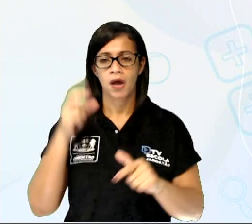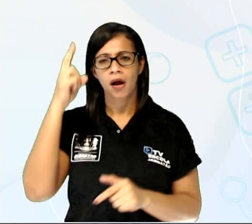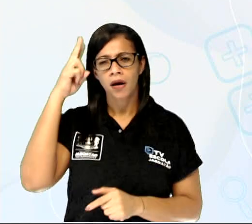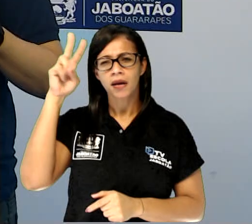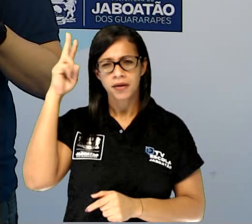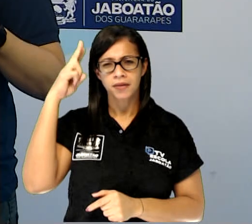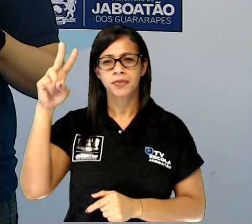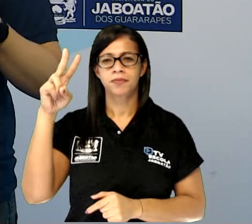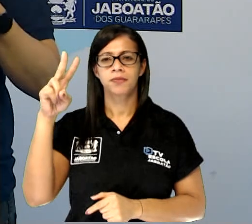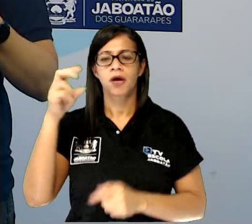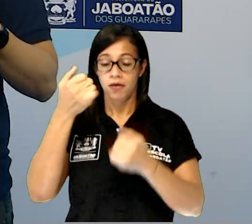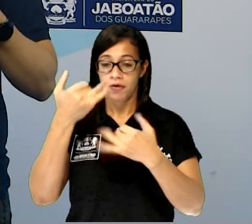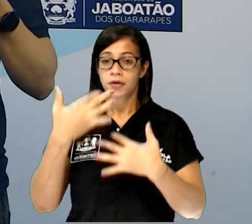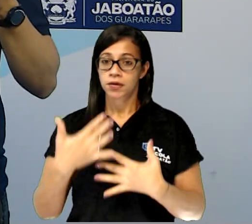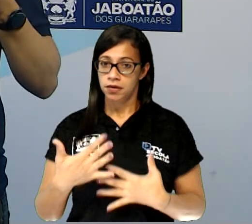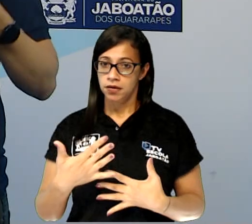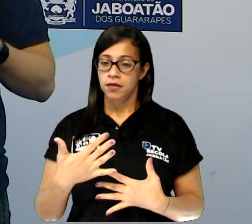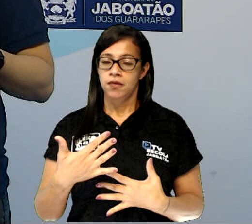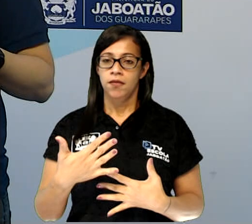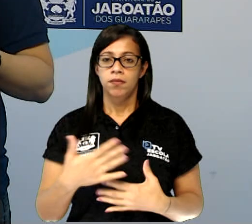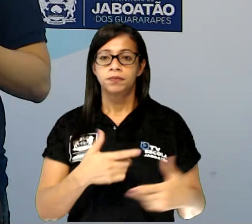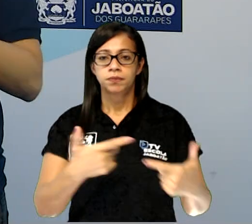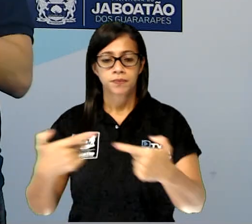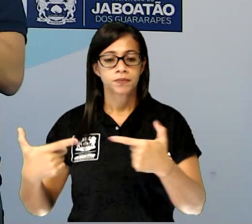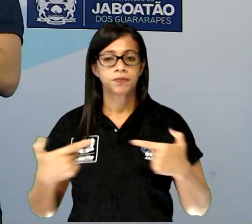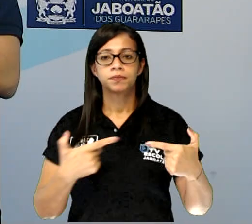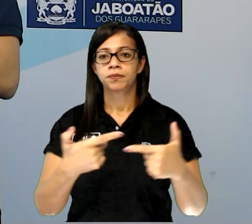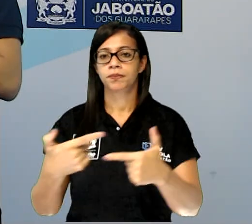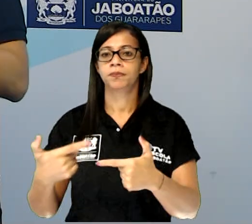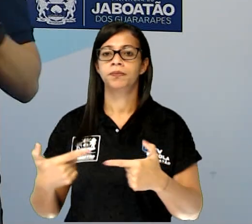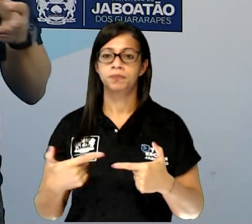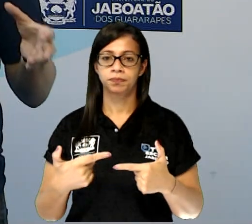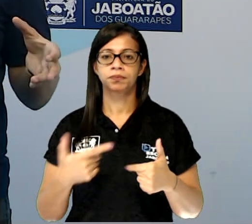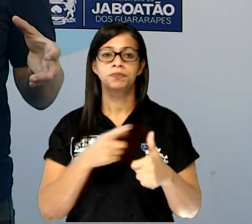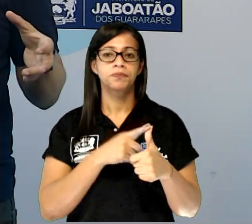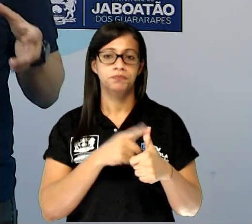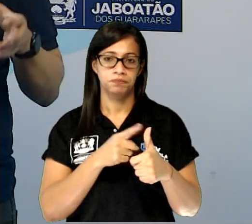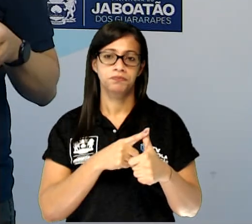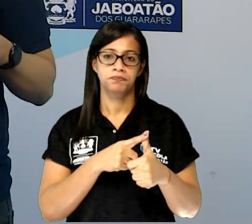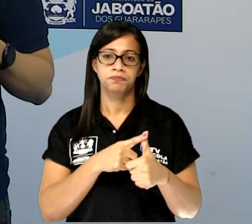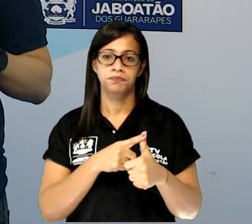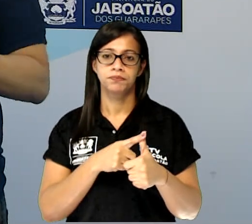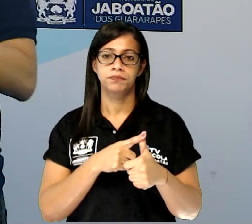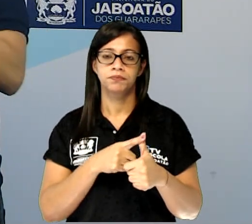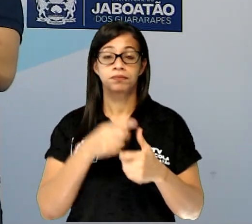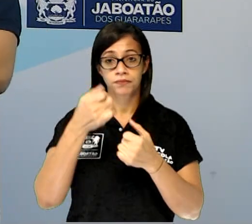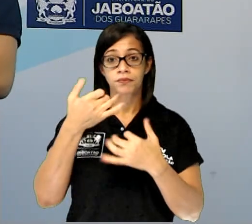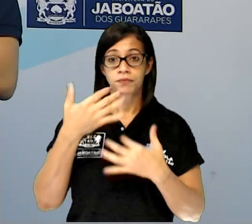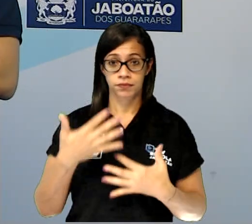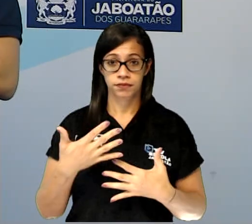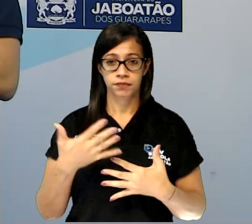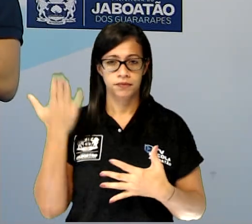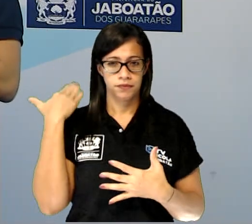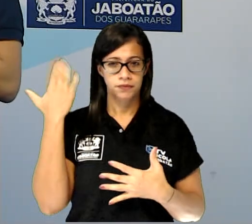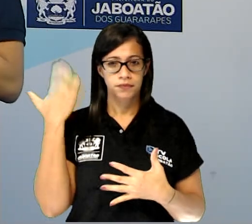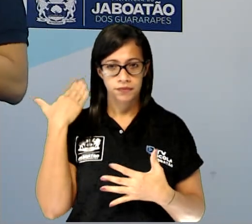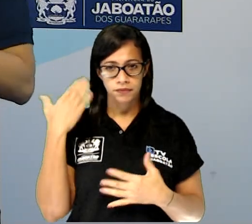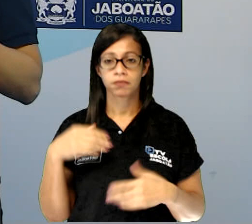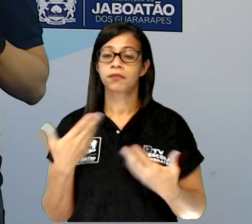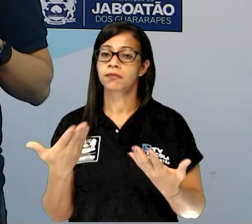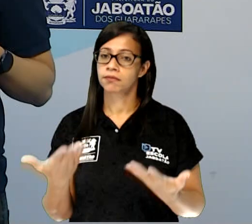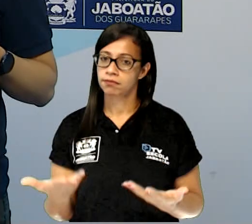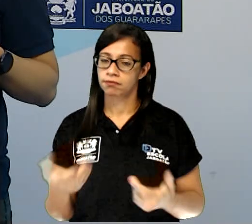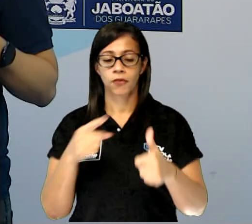Primeira Guerra Mundial, onde eu falei do território de Alsácia e Lorena? Então, esse foi um dos territórios que a